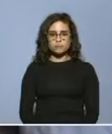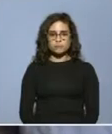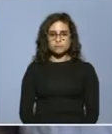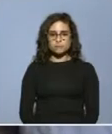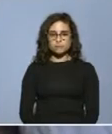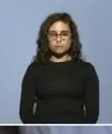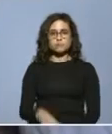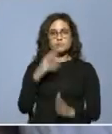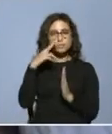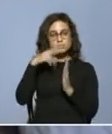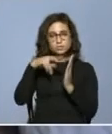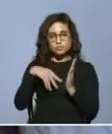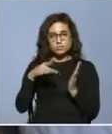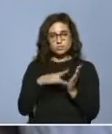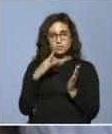Leitora do livro de